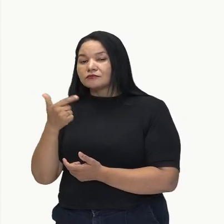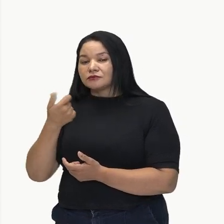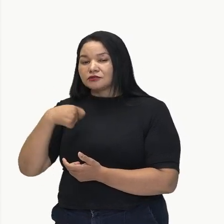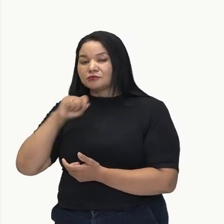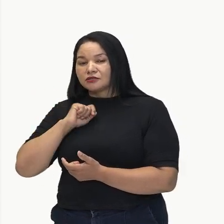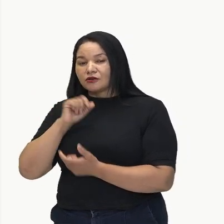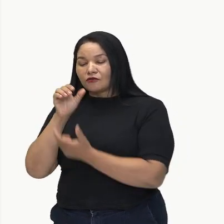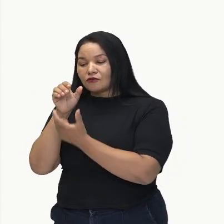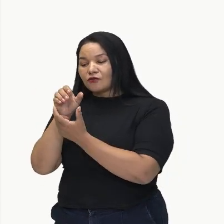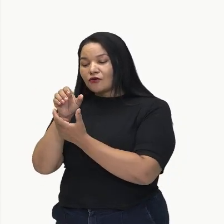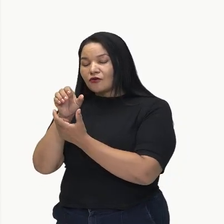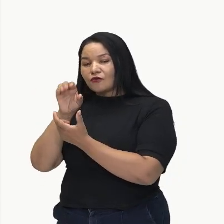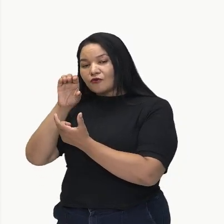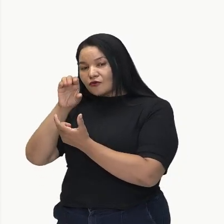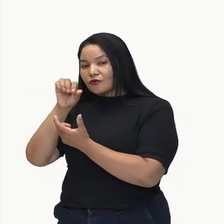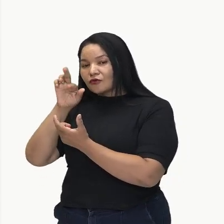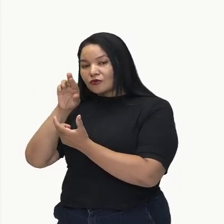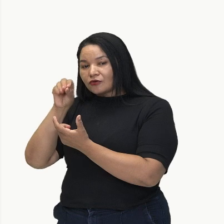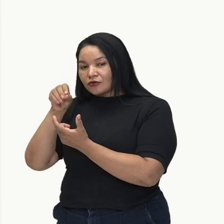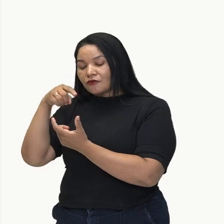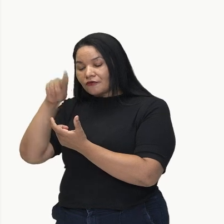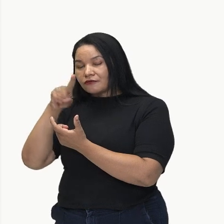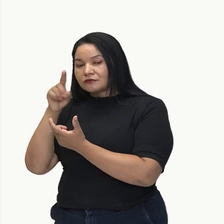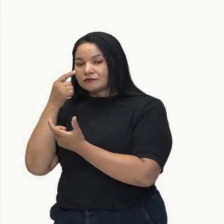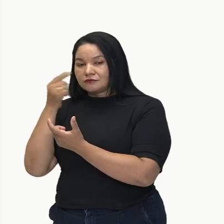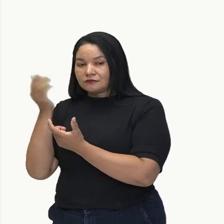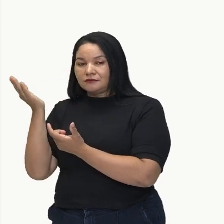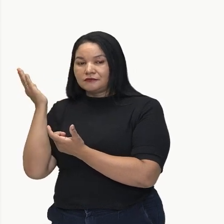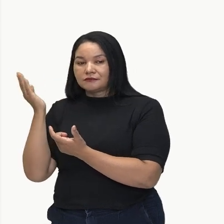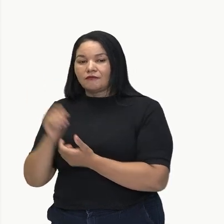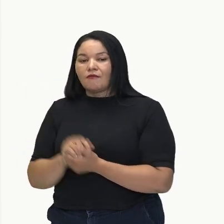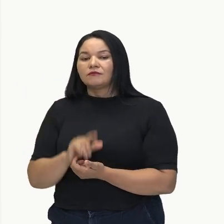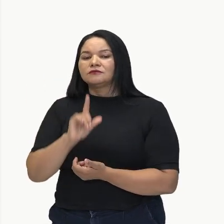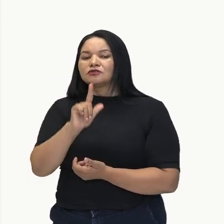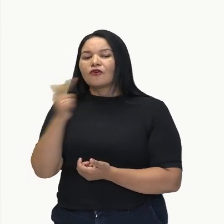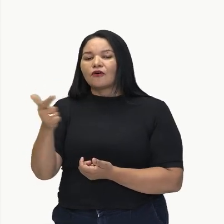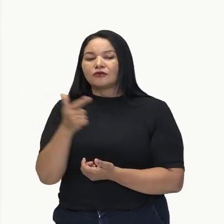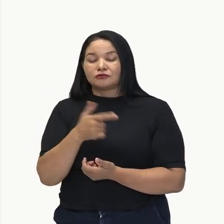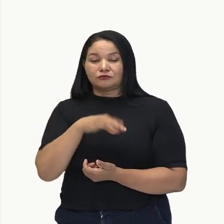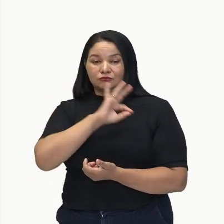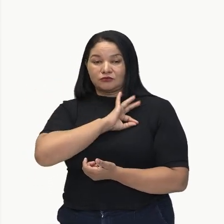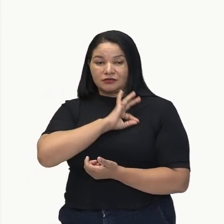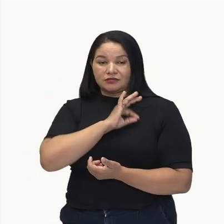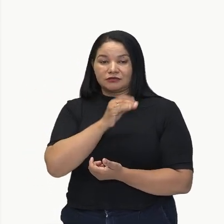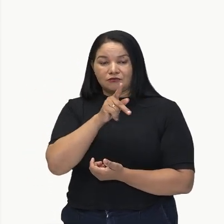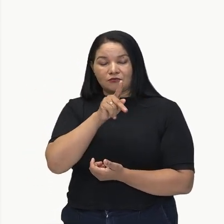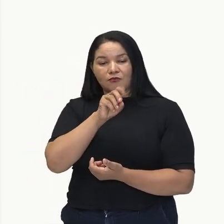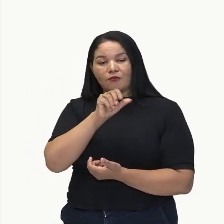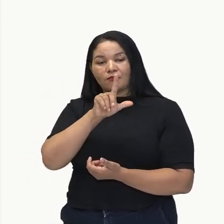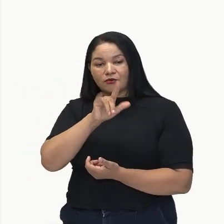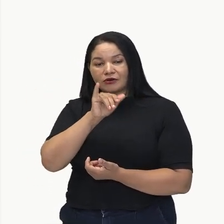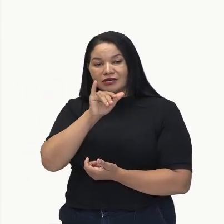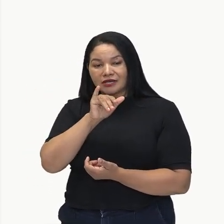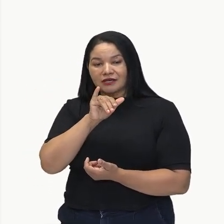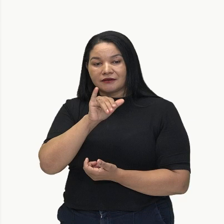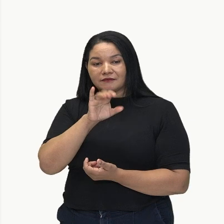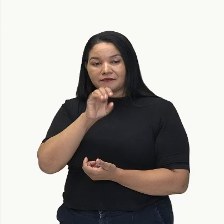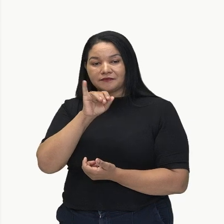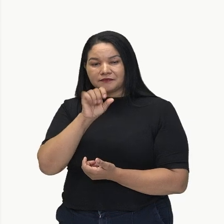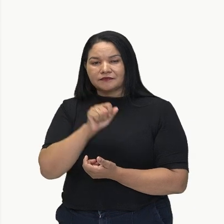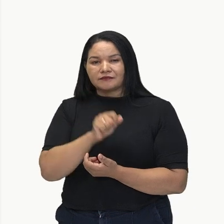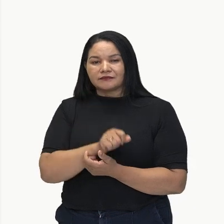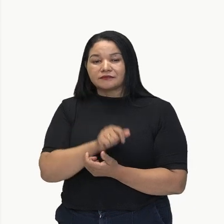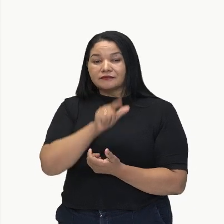espanhol. Eu tenho polícia em português. Polícia, aquela que faz, né, a segurança ali